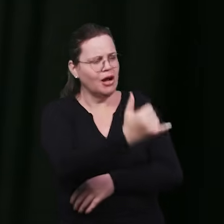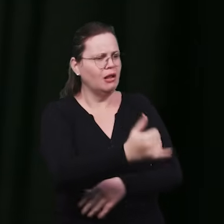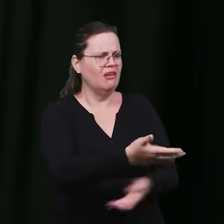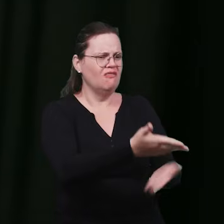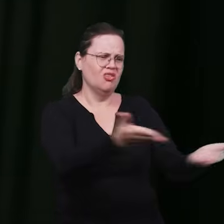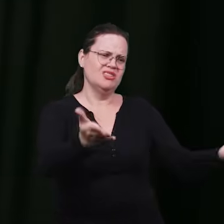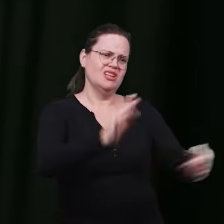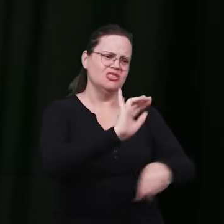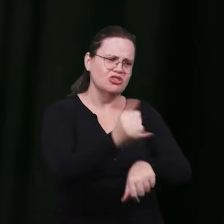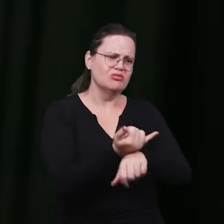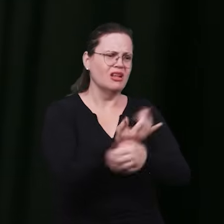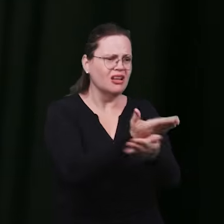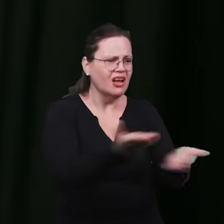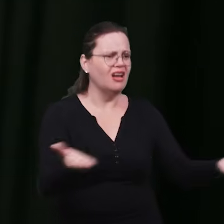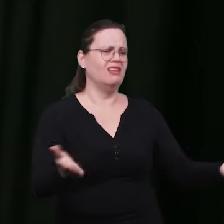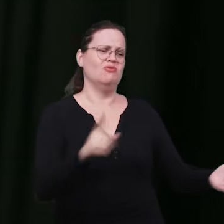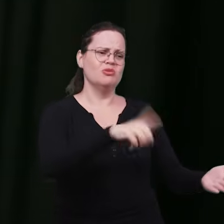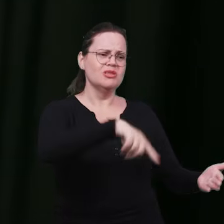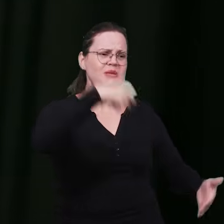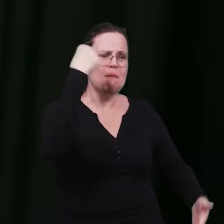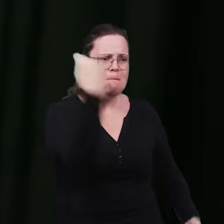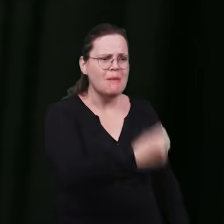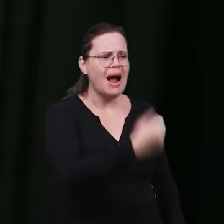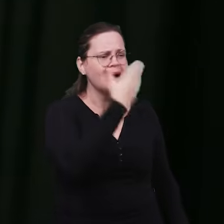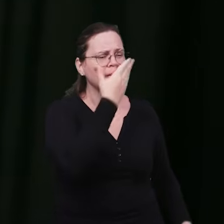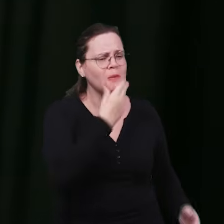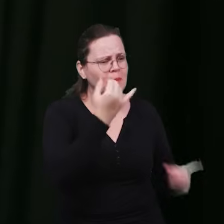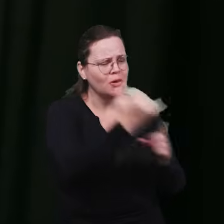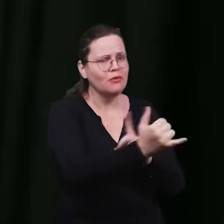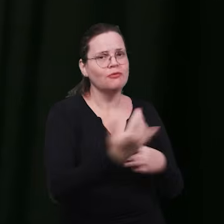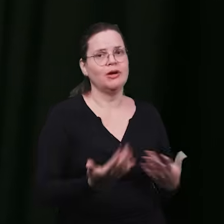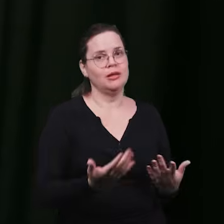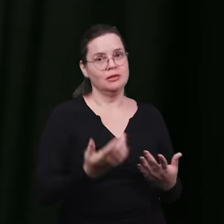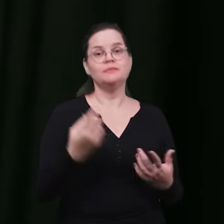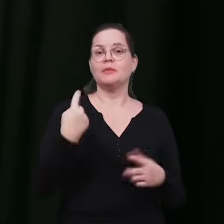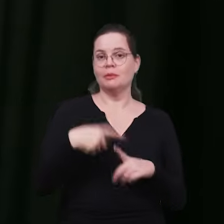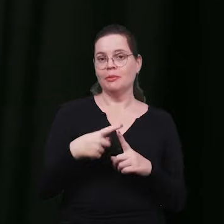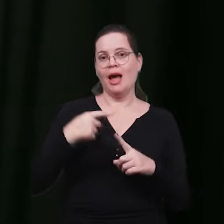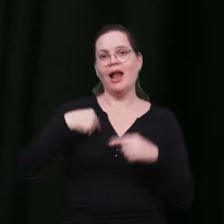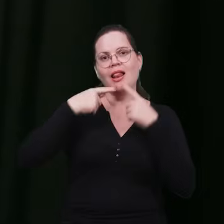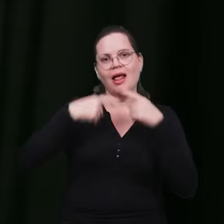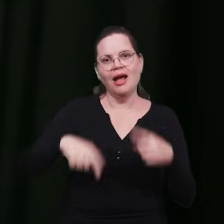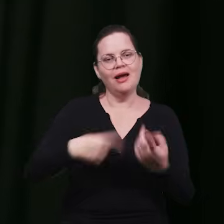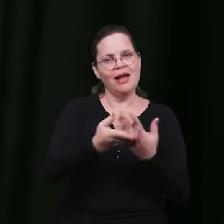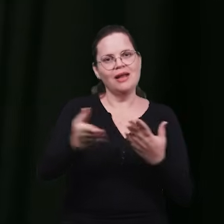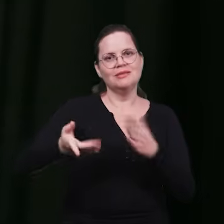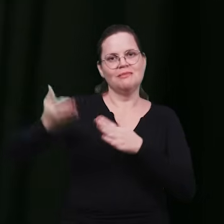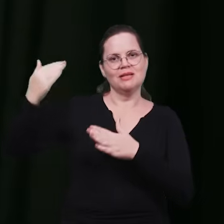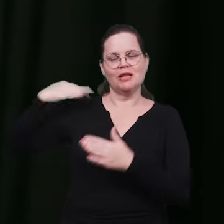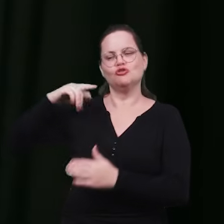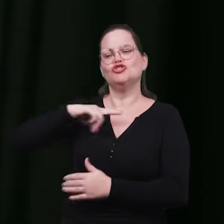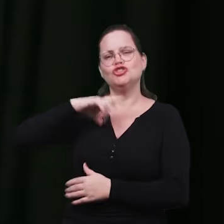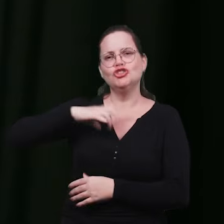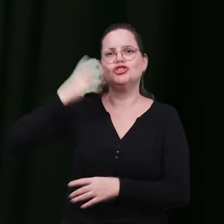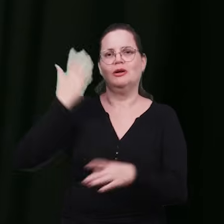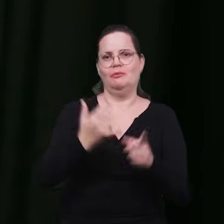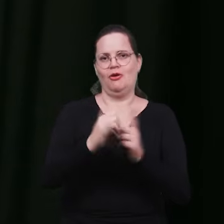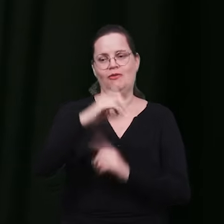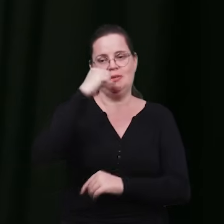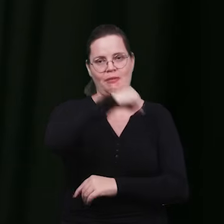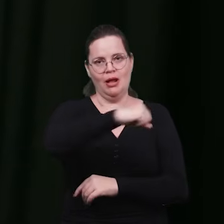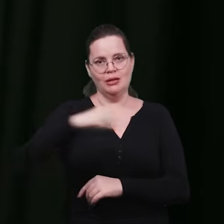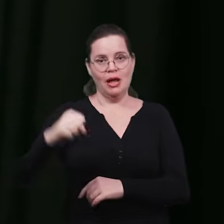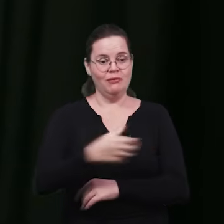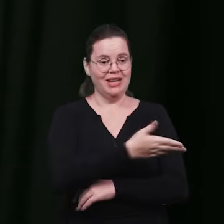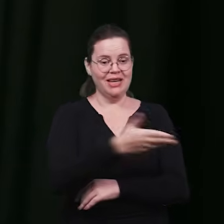Então, chegou a ponto do povo de Israel rejeitar o profeta, rejeitar a profecia, rejeitar a lei,